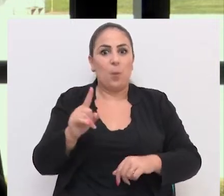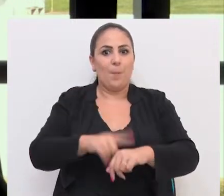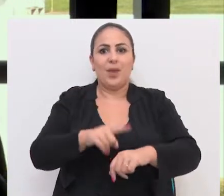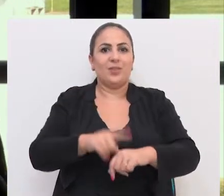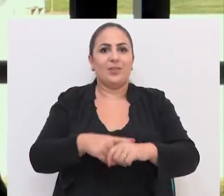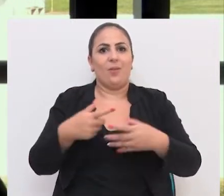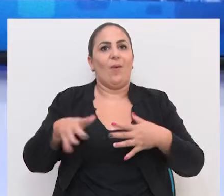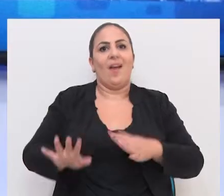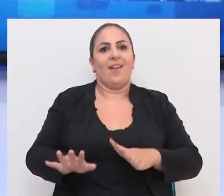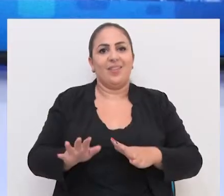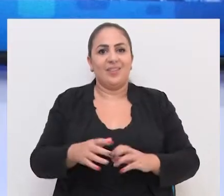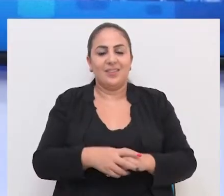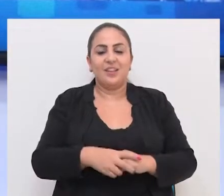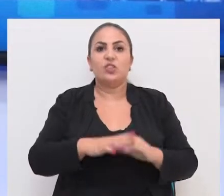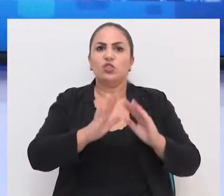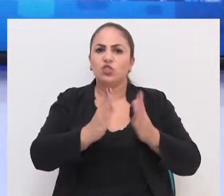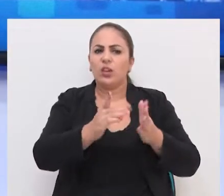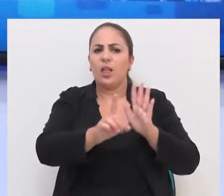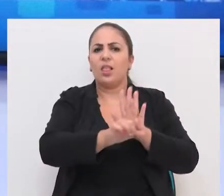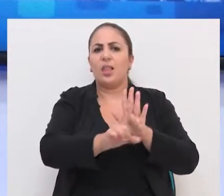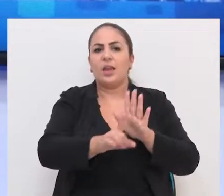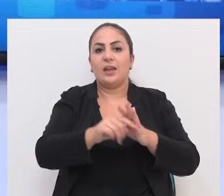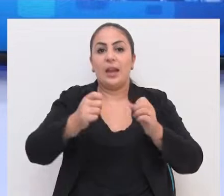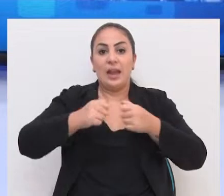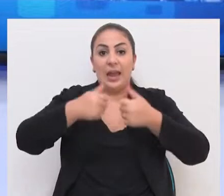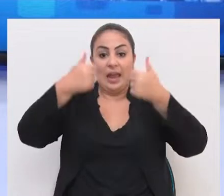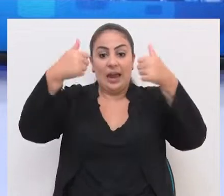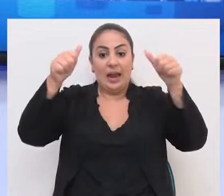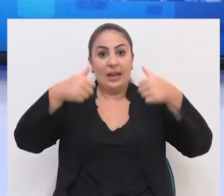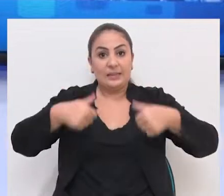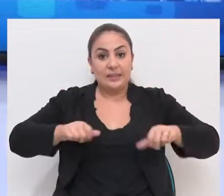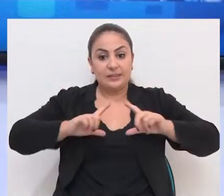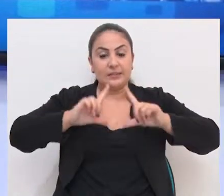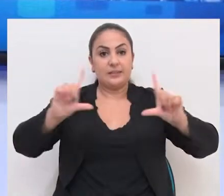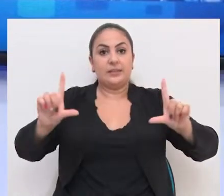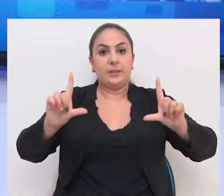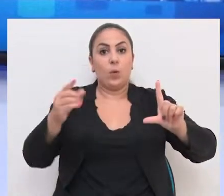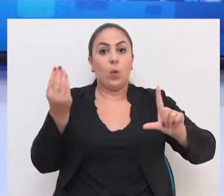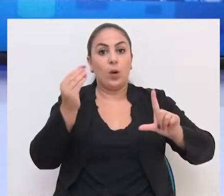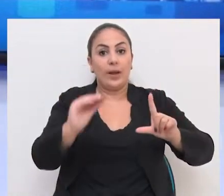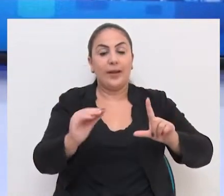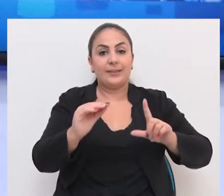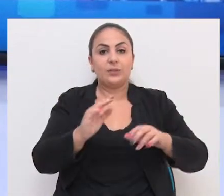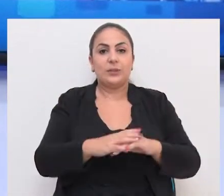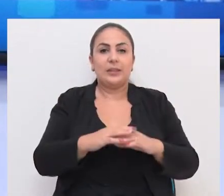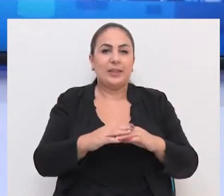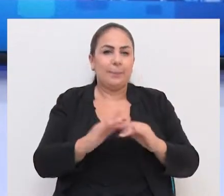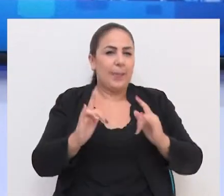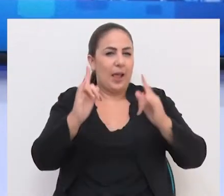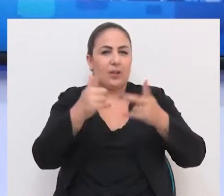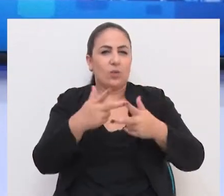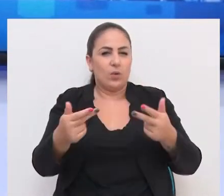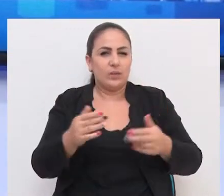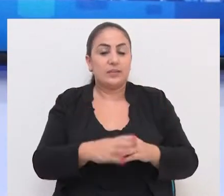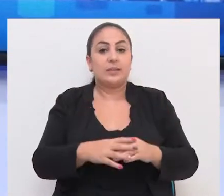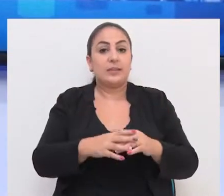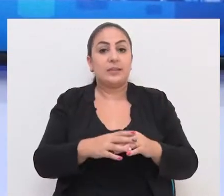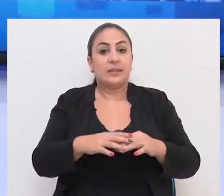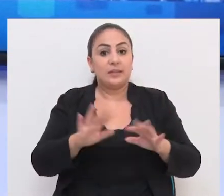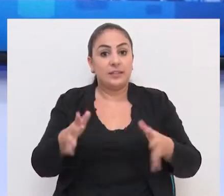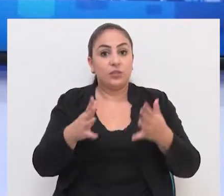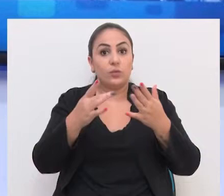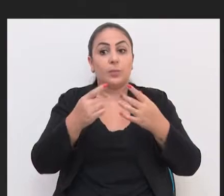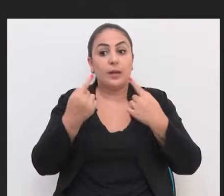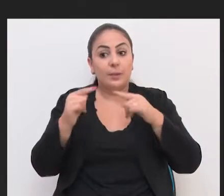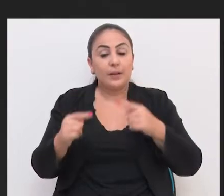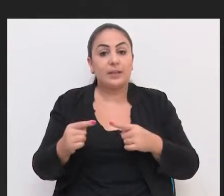nesse momento, sabe? Já é lei. Cartazes colocados em condomínios incentivam denúncias de violência